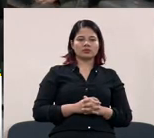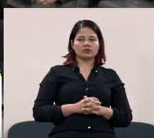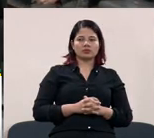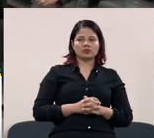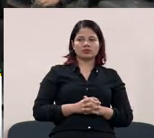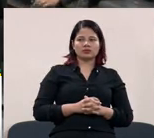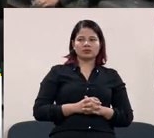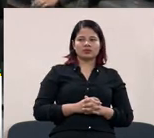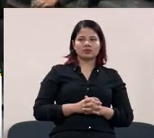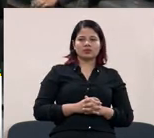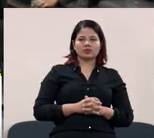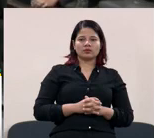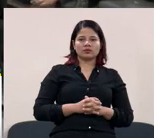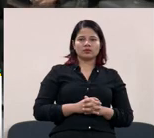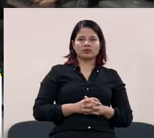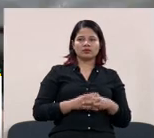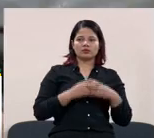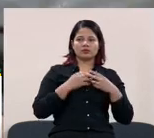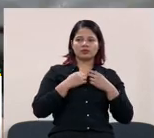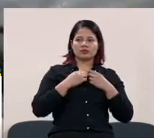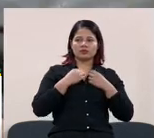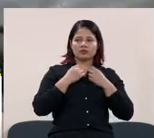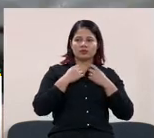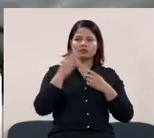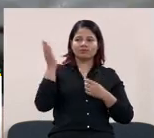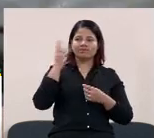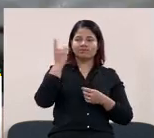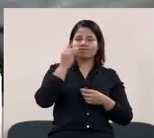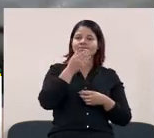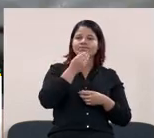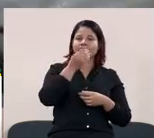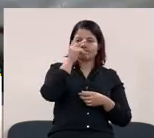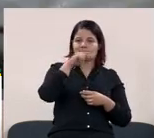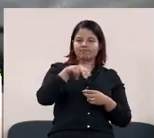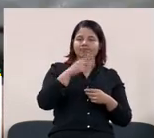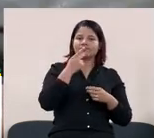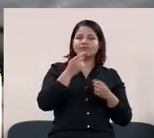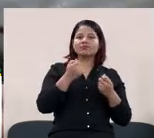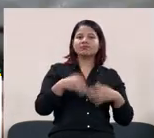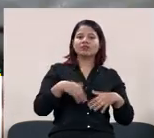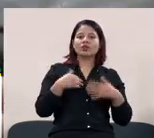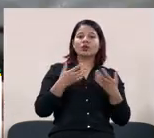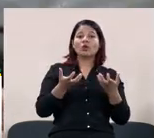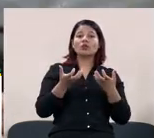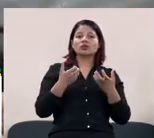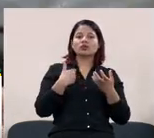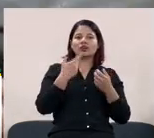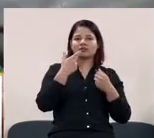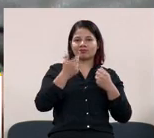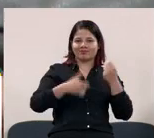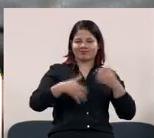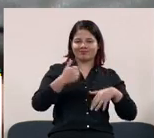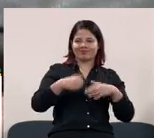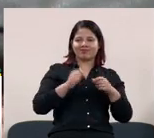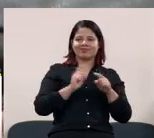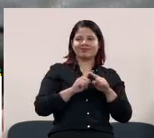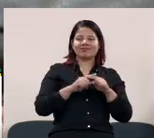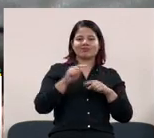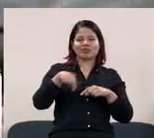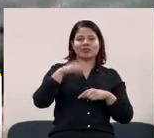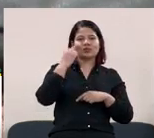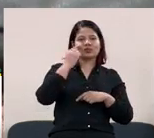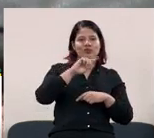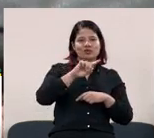A minha fala hoje é no sentido de fazer uma singela homenagem ao dia